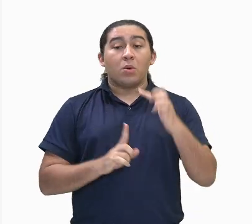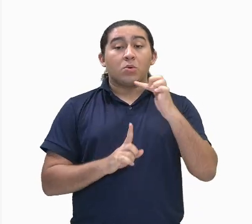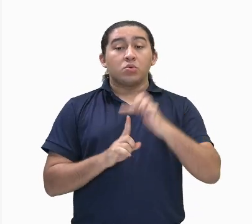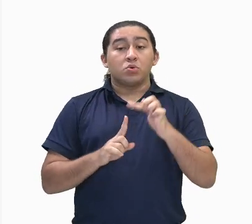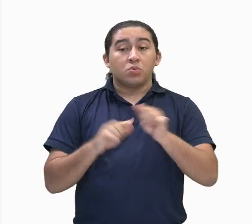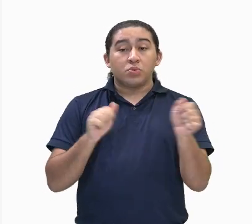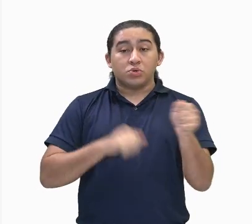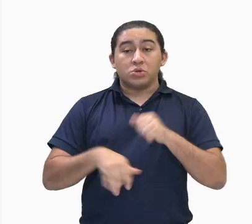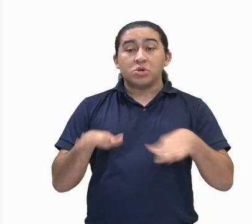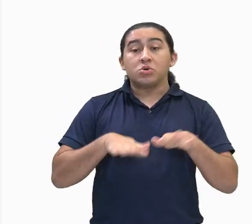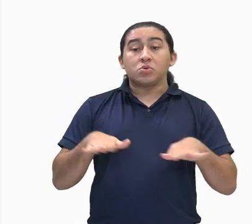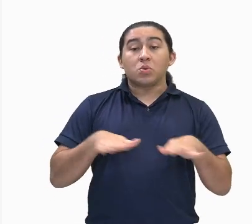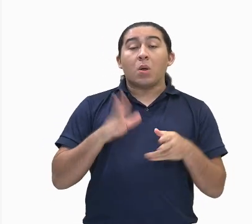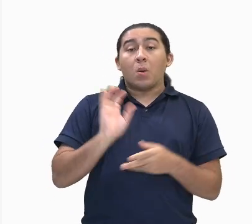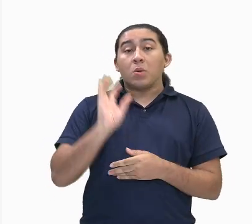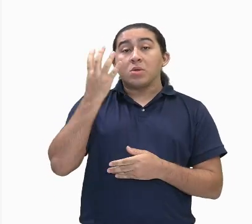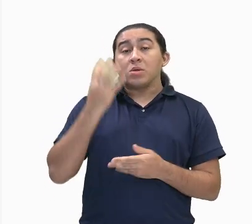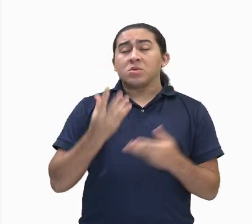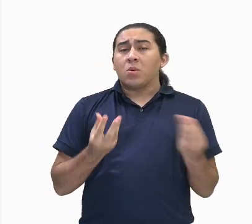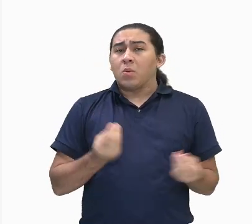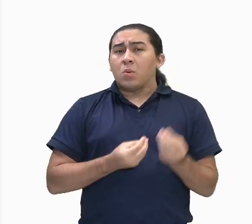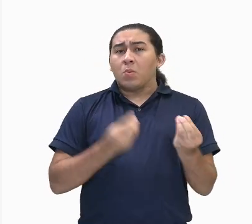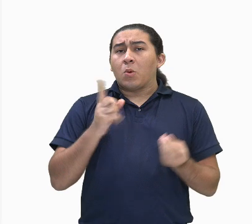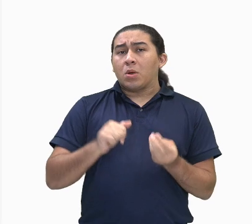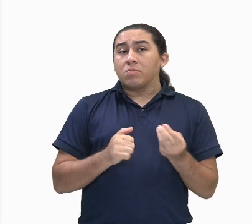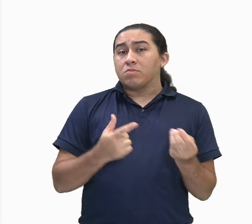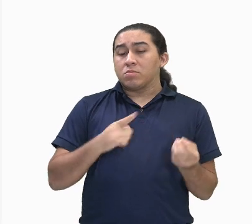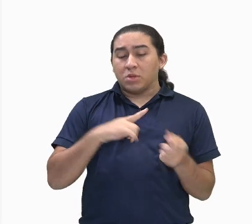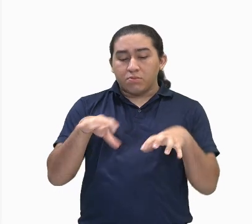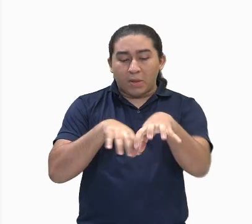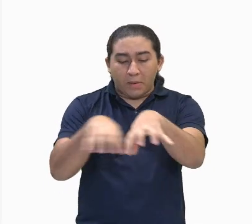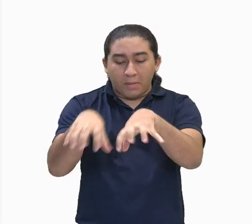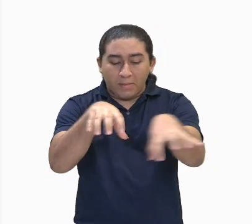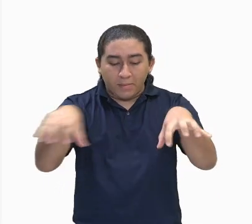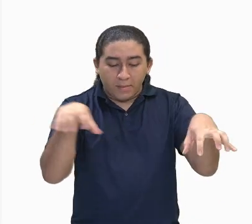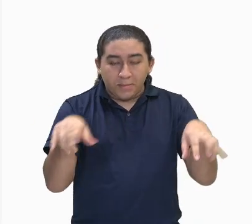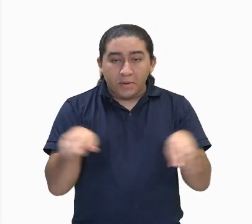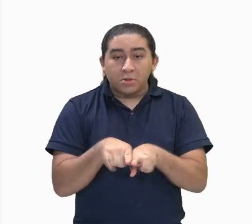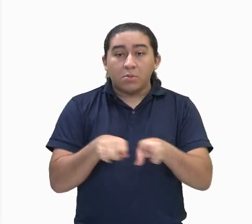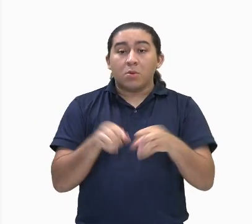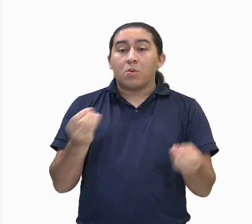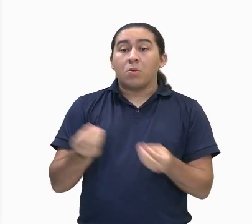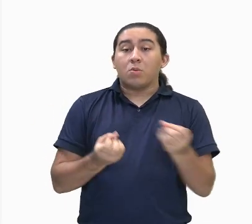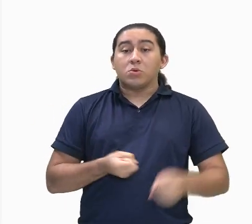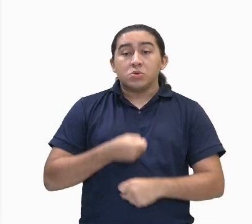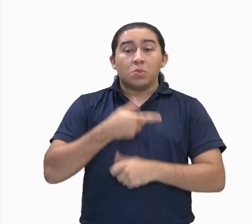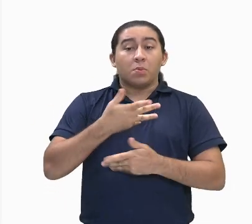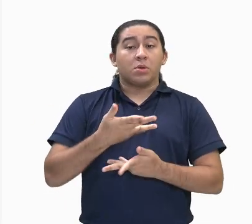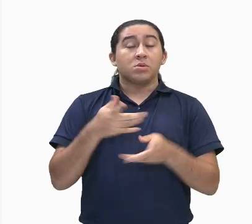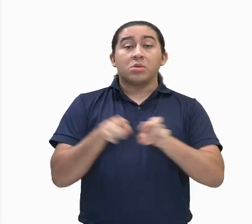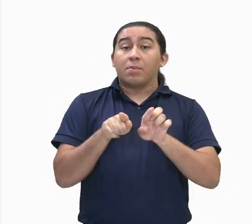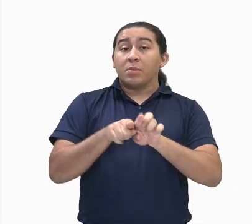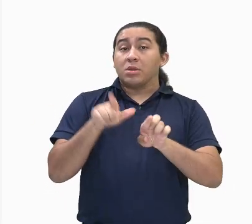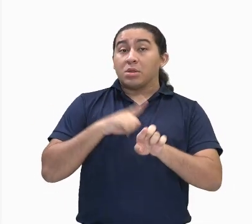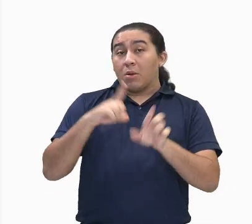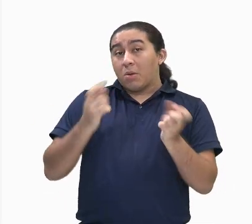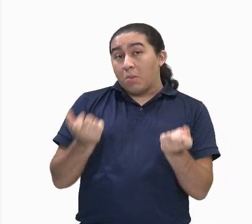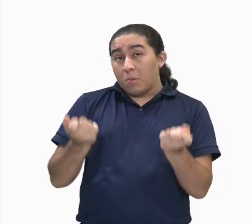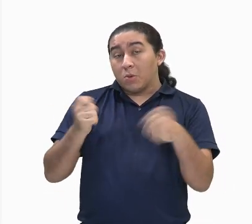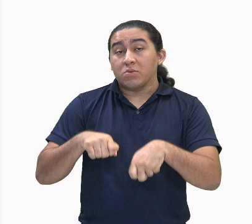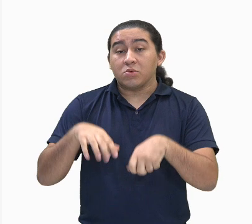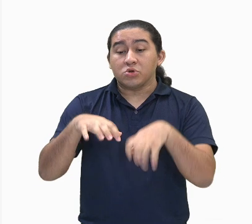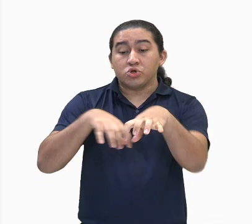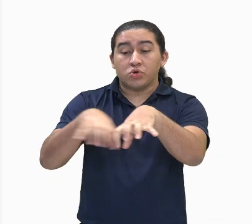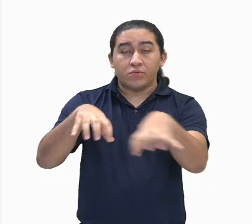ritos, como os ritos se dividem, ou como eles se manifestam e acabam se dividindo também na